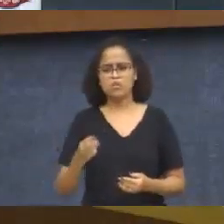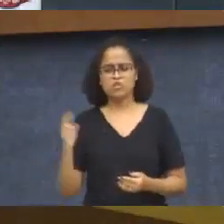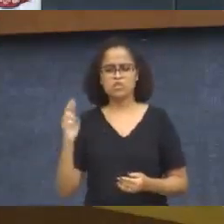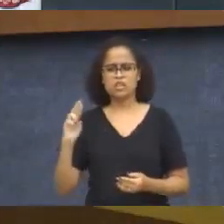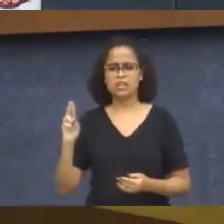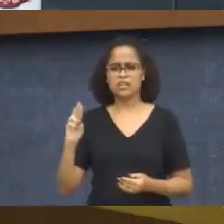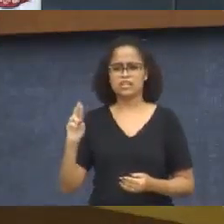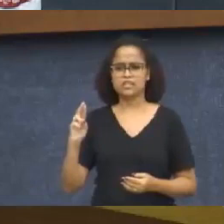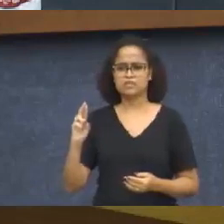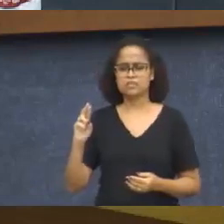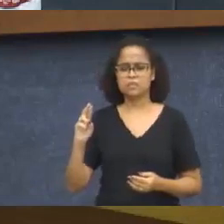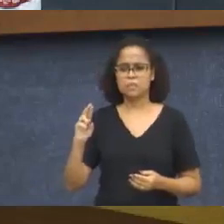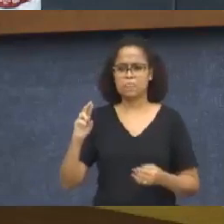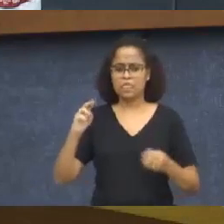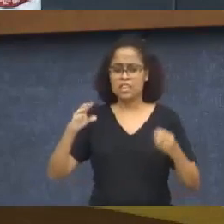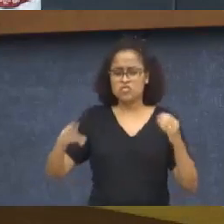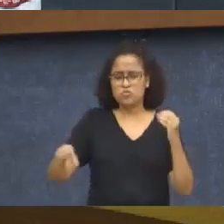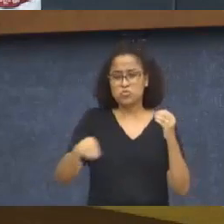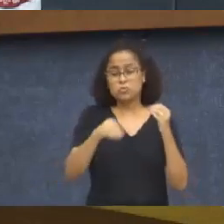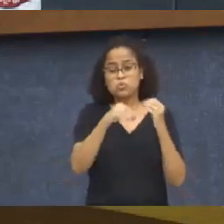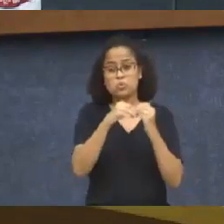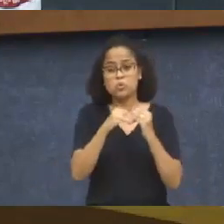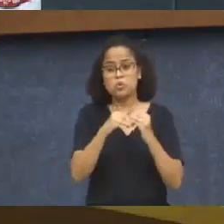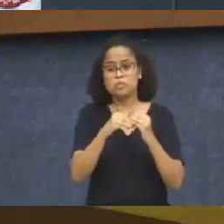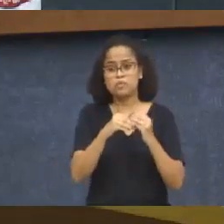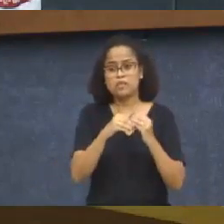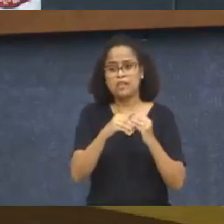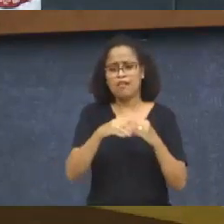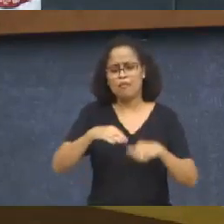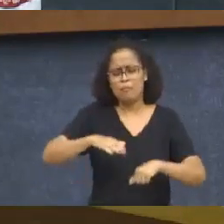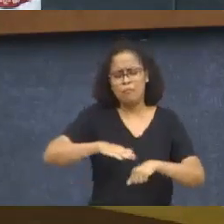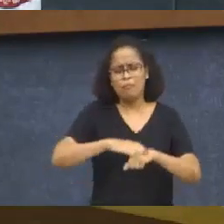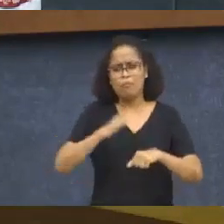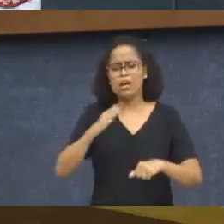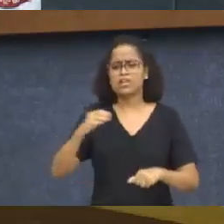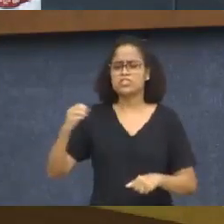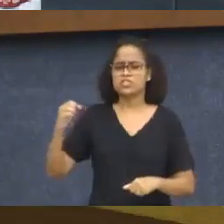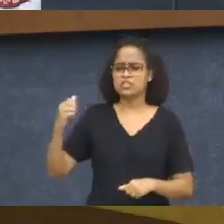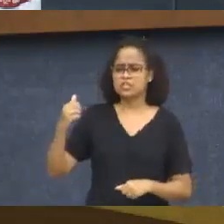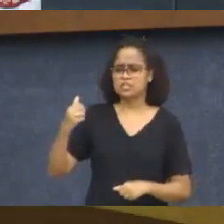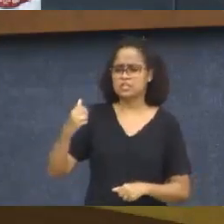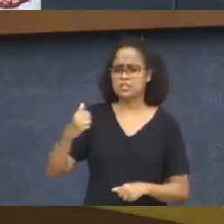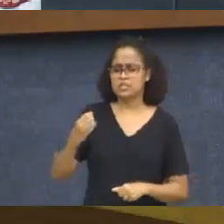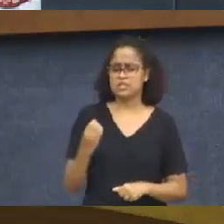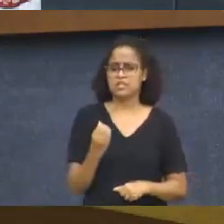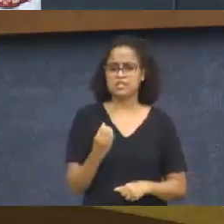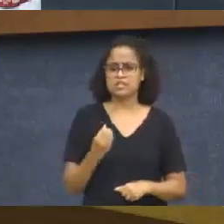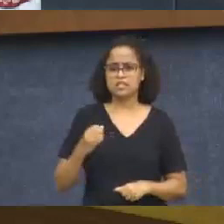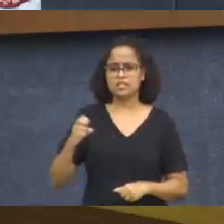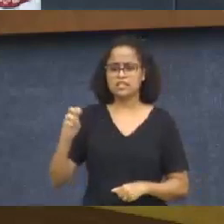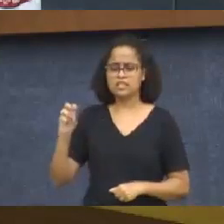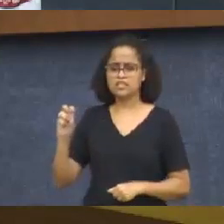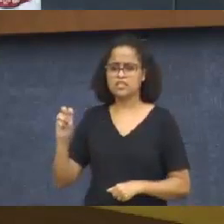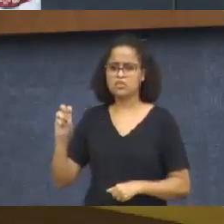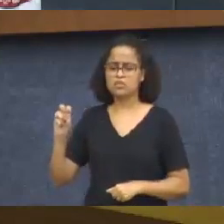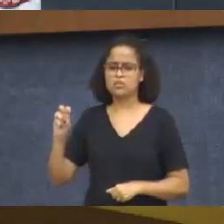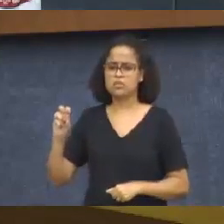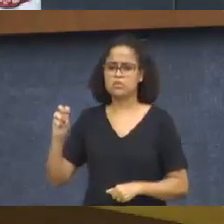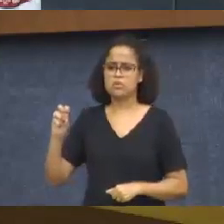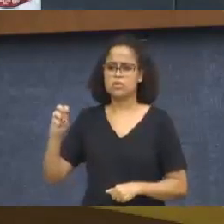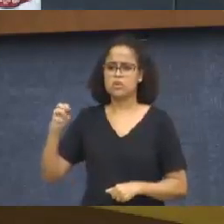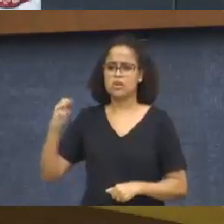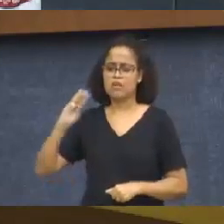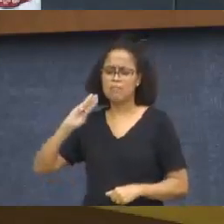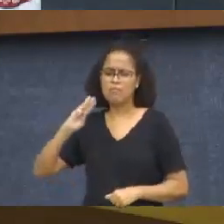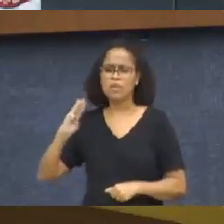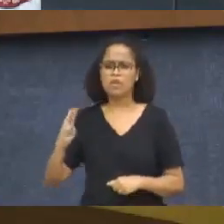judicial. E acumulou mais de 65 milhões. Esse cara foi o que contratou o juiz Sérgio Moro, que ganhou